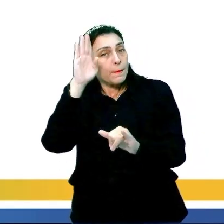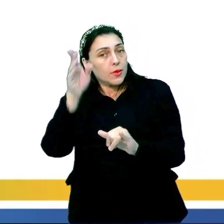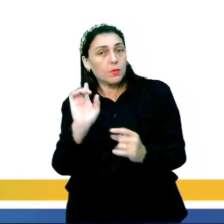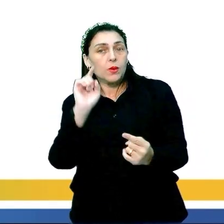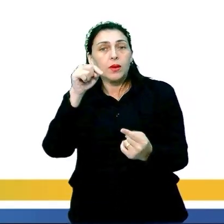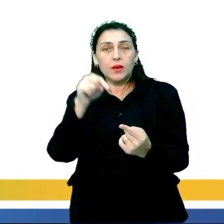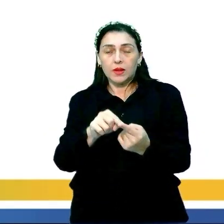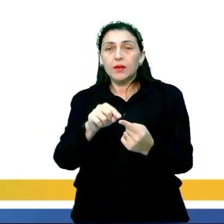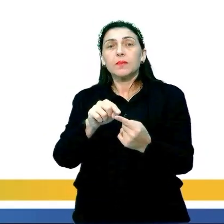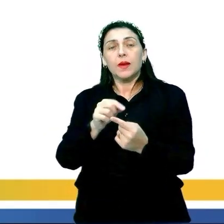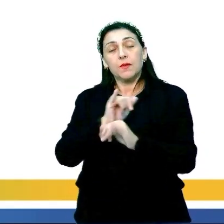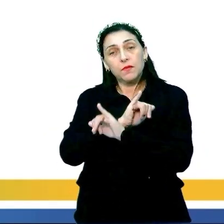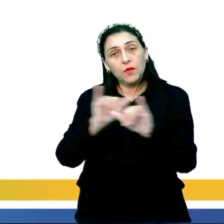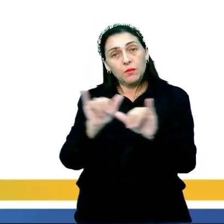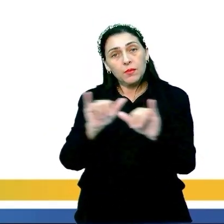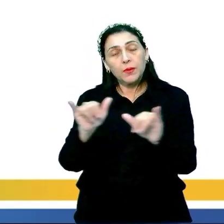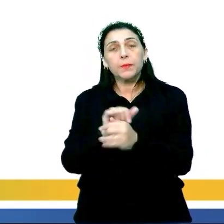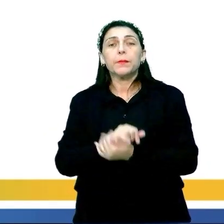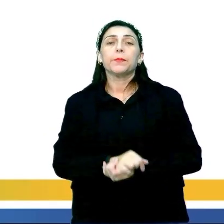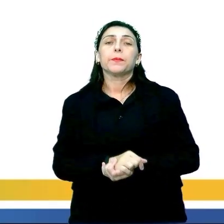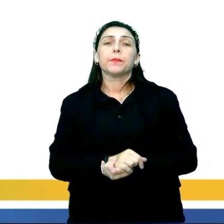principal objetivo é informar.